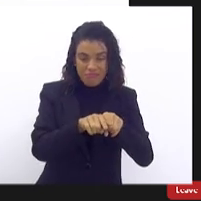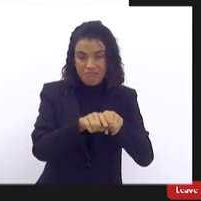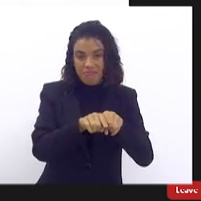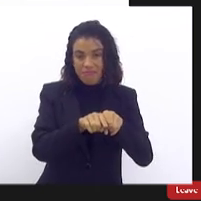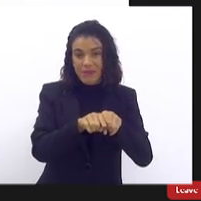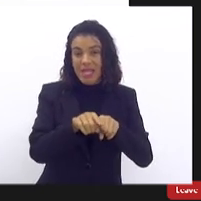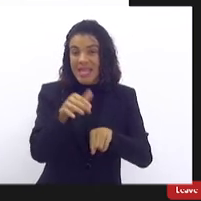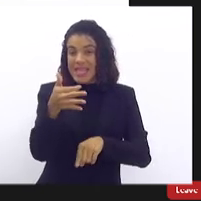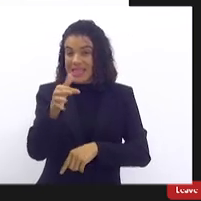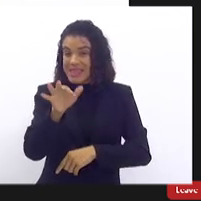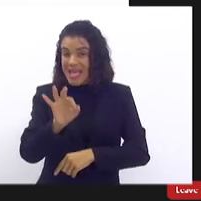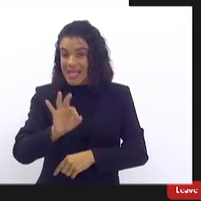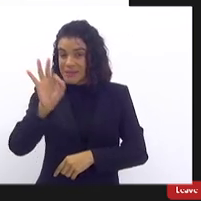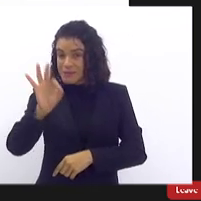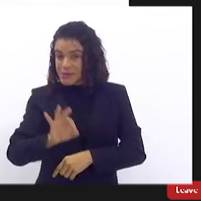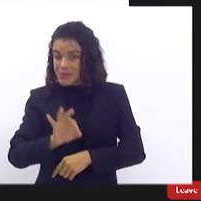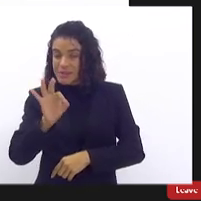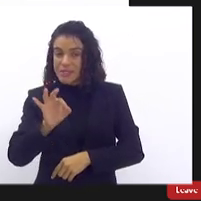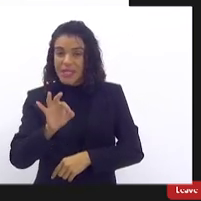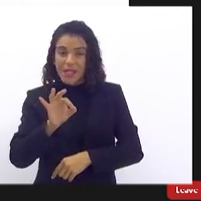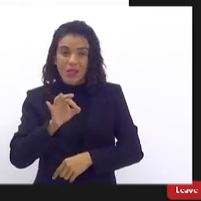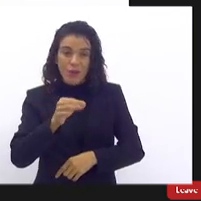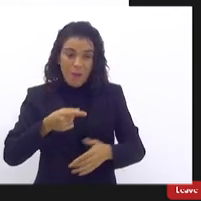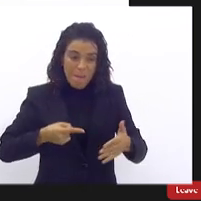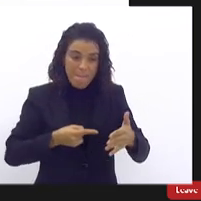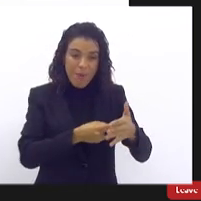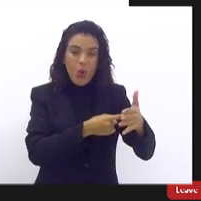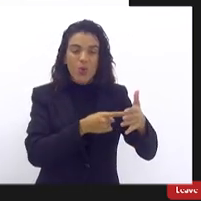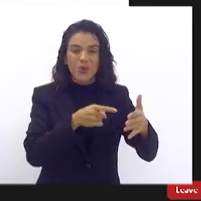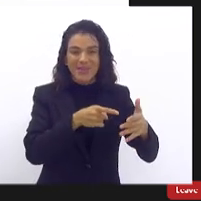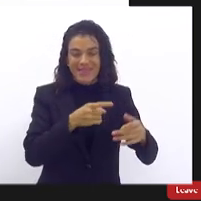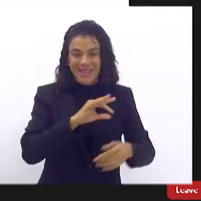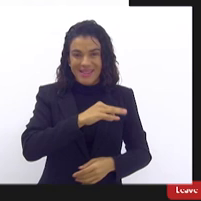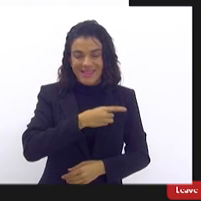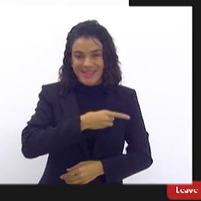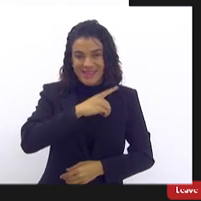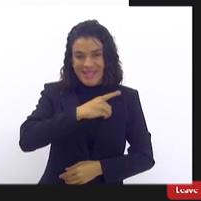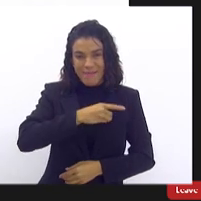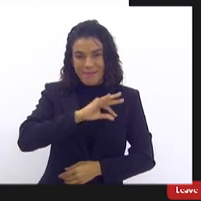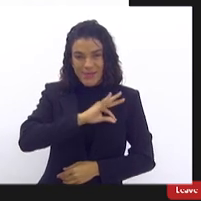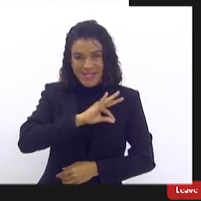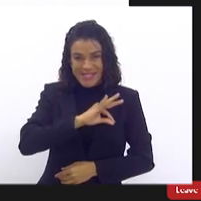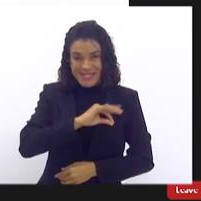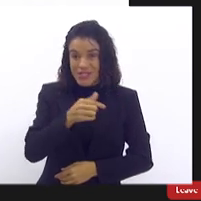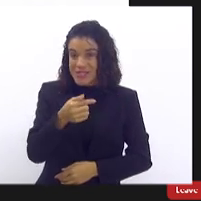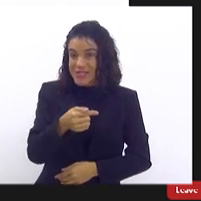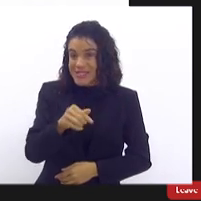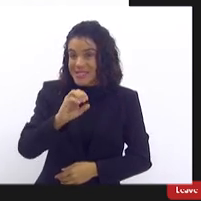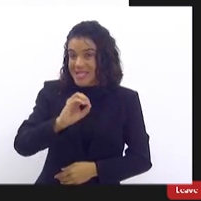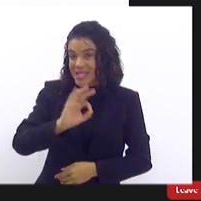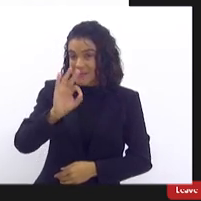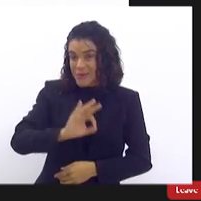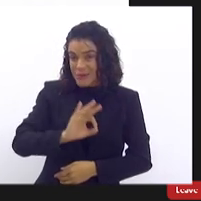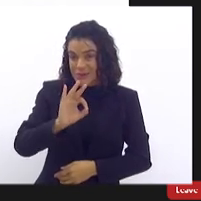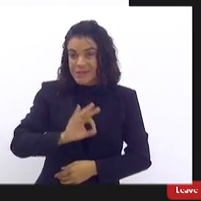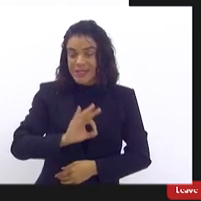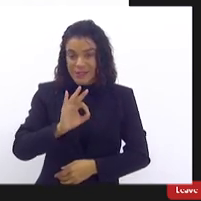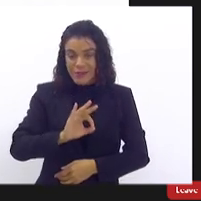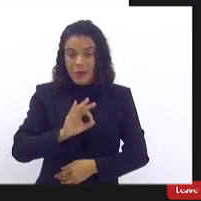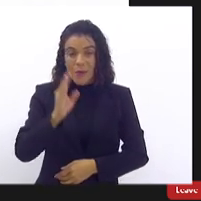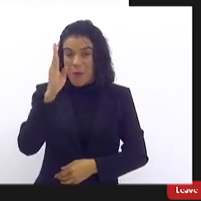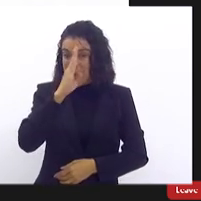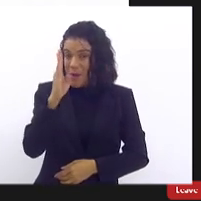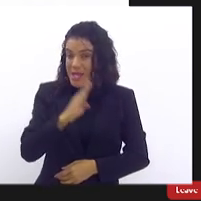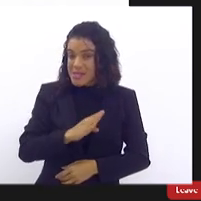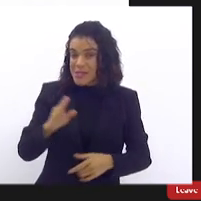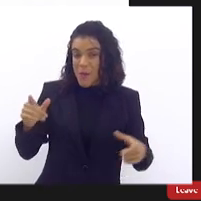e só 10% relatam o caso à polícia. No Brasil, a gente está falando de 7%. O Brasil também é o segundo